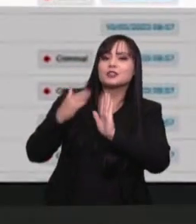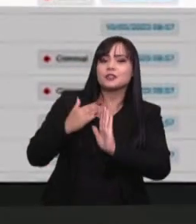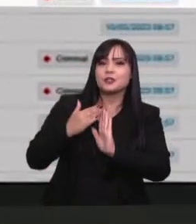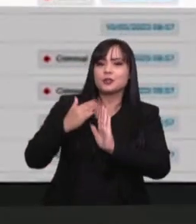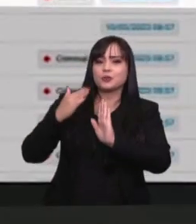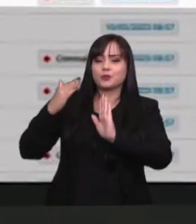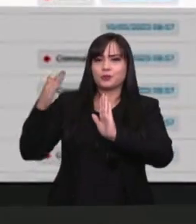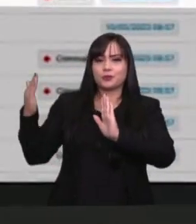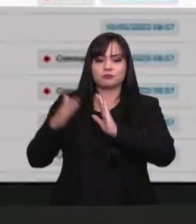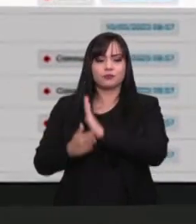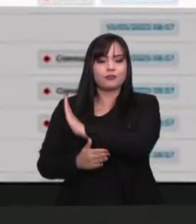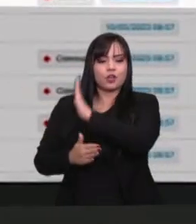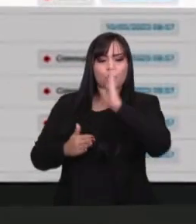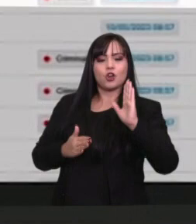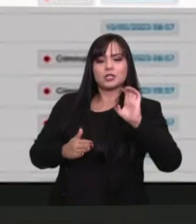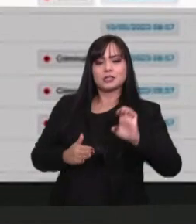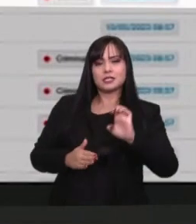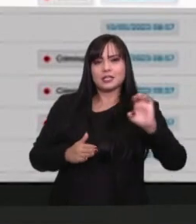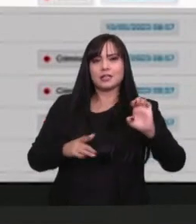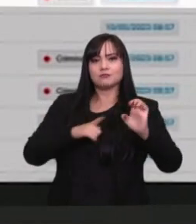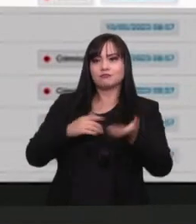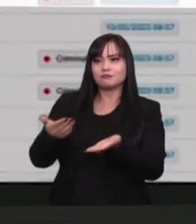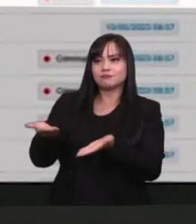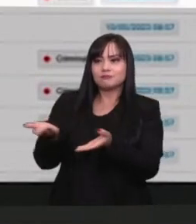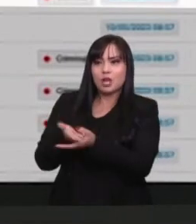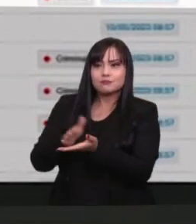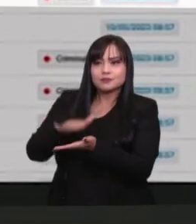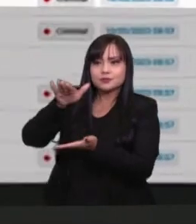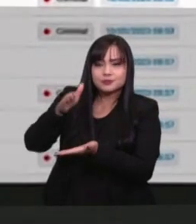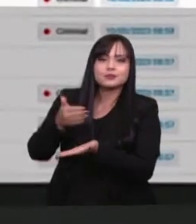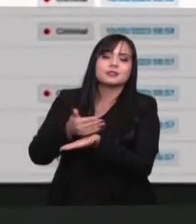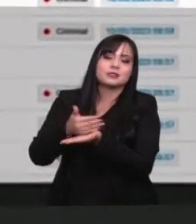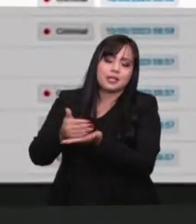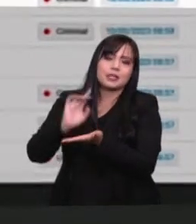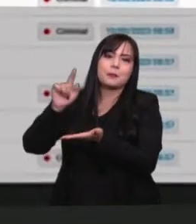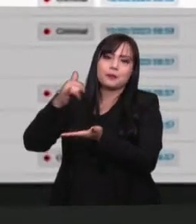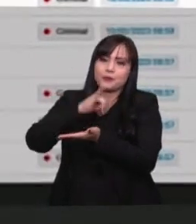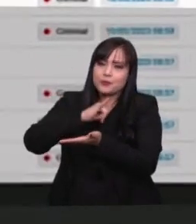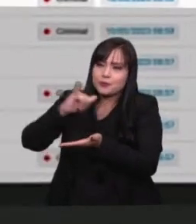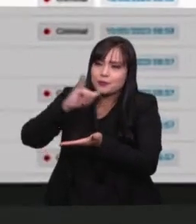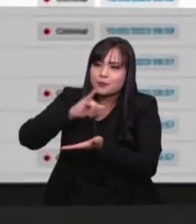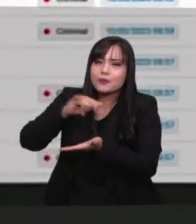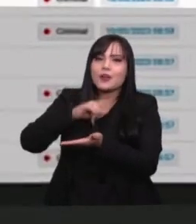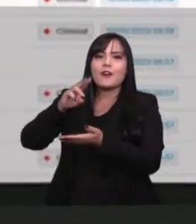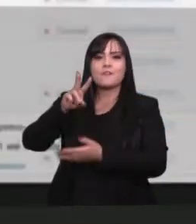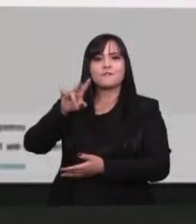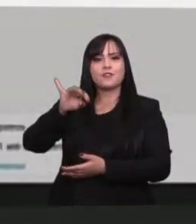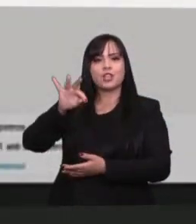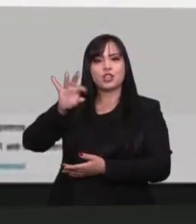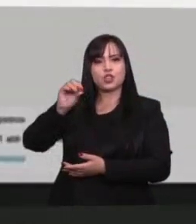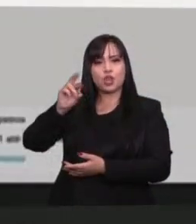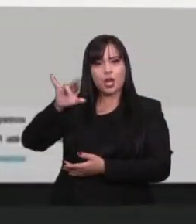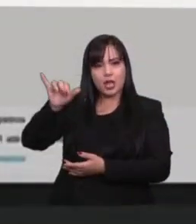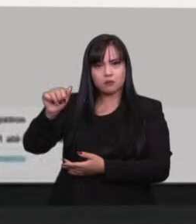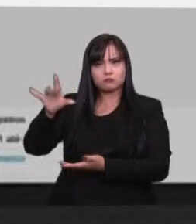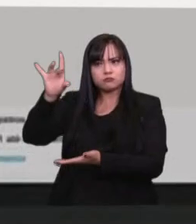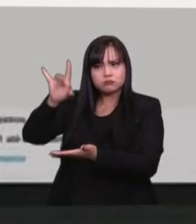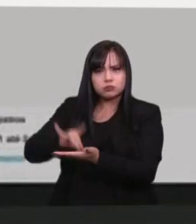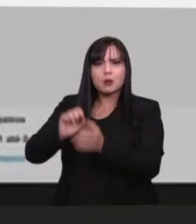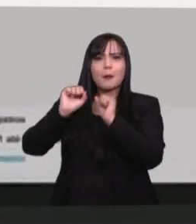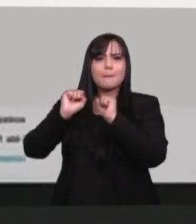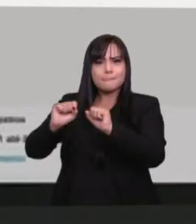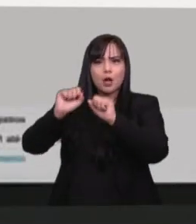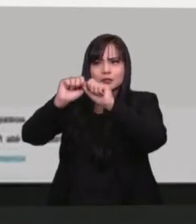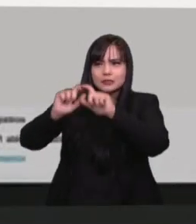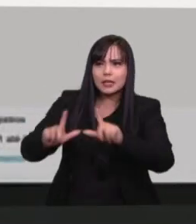inferior esquerdo avisando que o processamento foi iniciado após a mensagem que a vitória está em execução podemos ir para